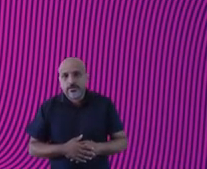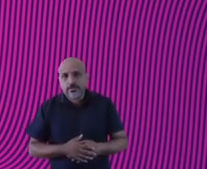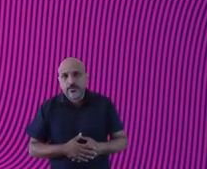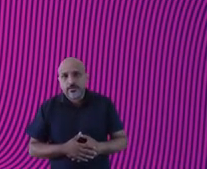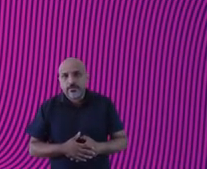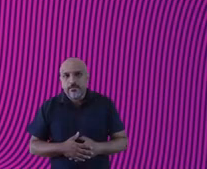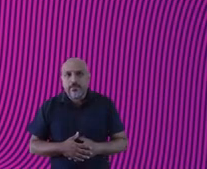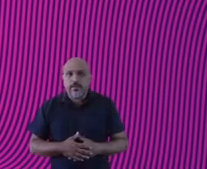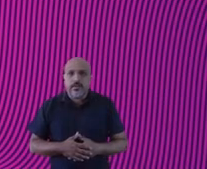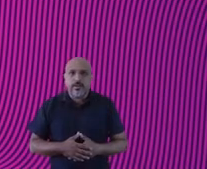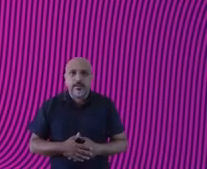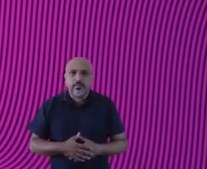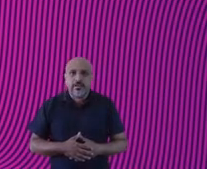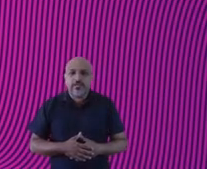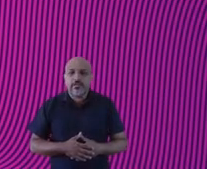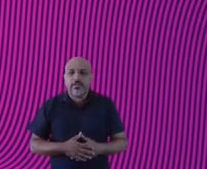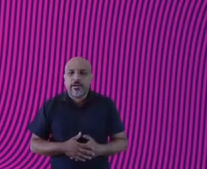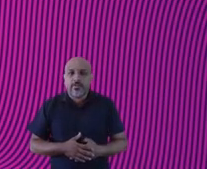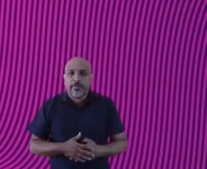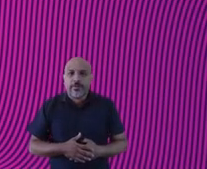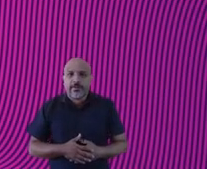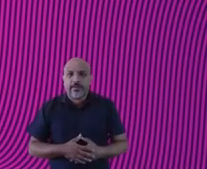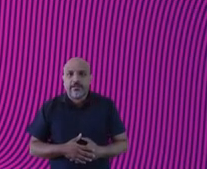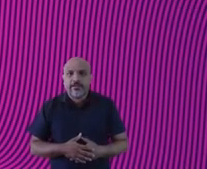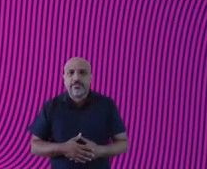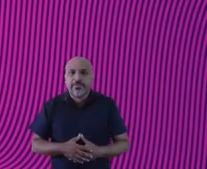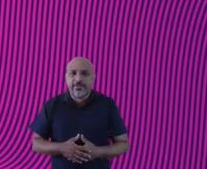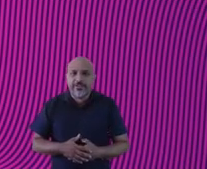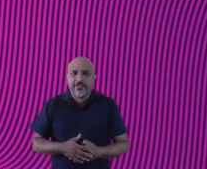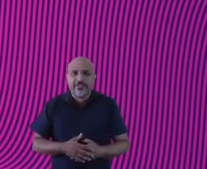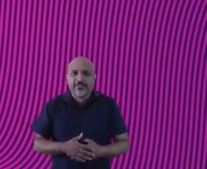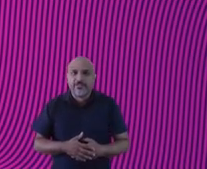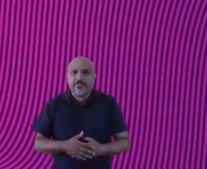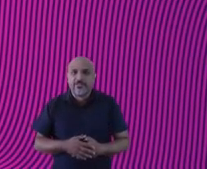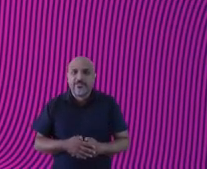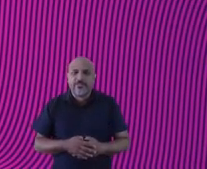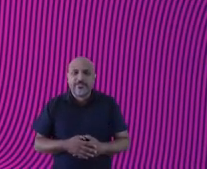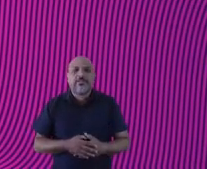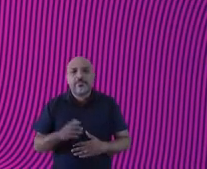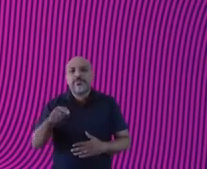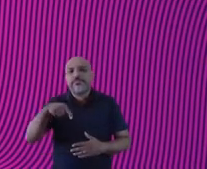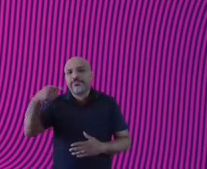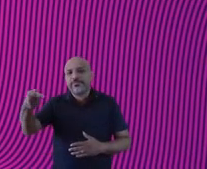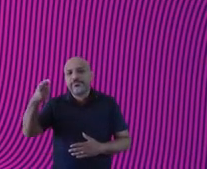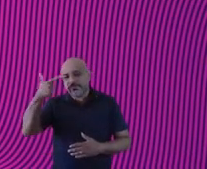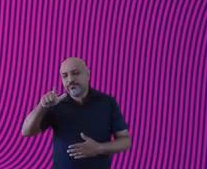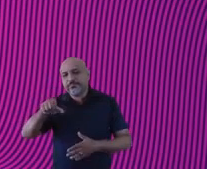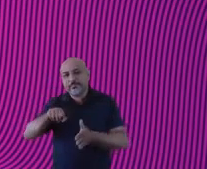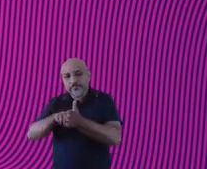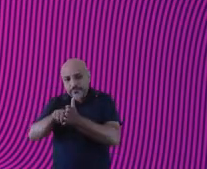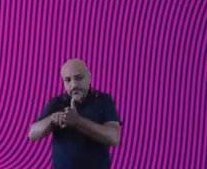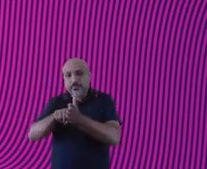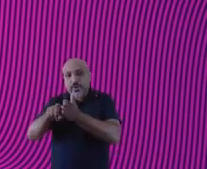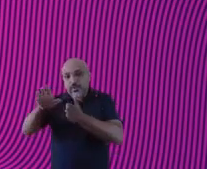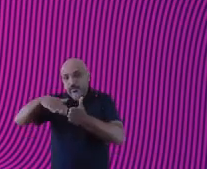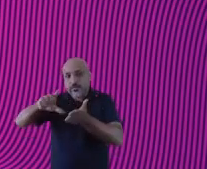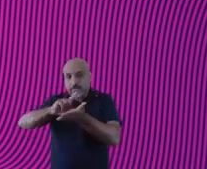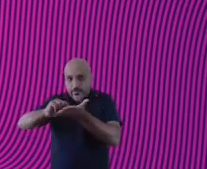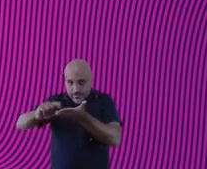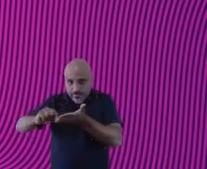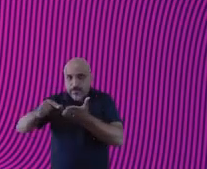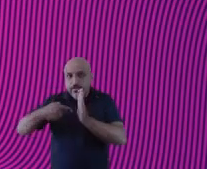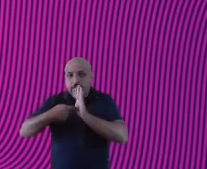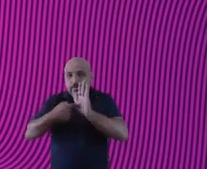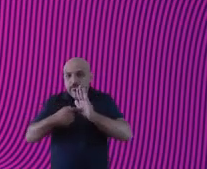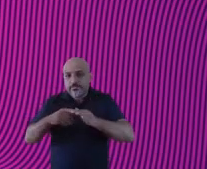fraturas importantes, com piora importante de PS, né? Esse paciente já tinha fratura de coluna